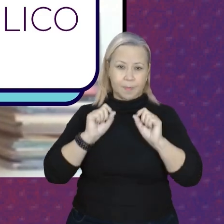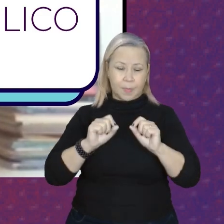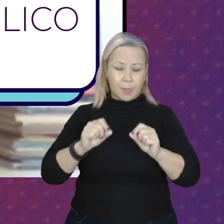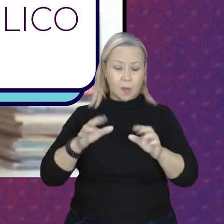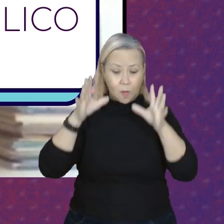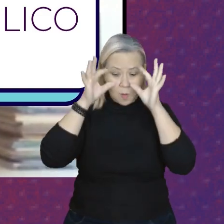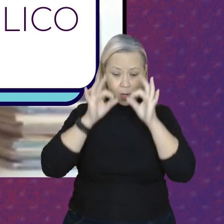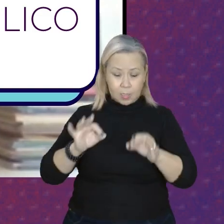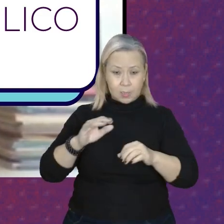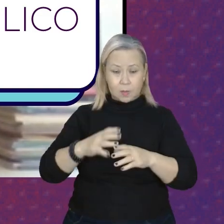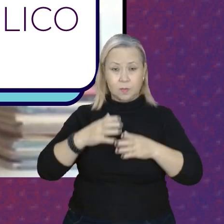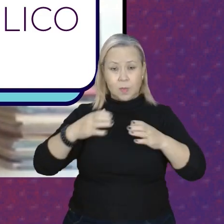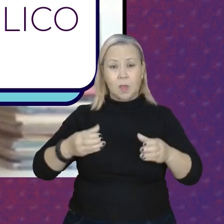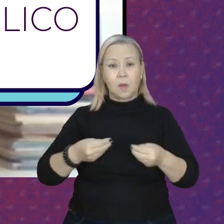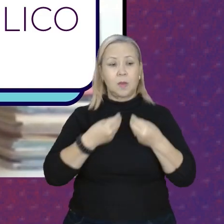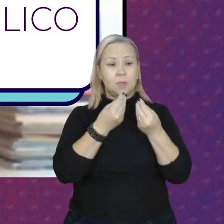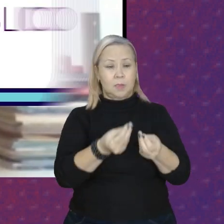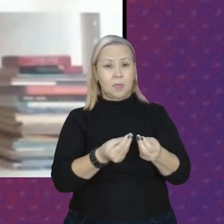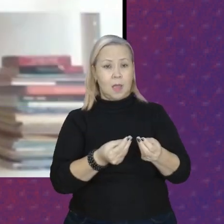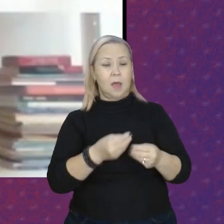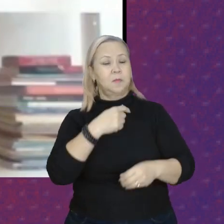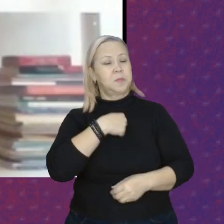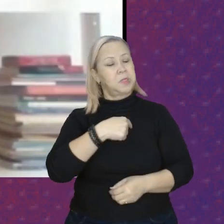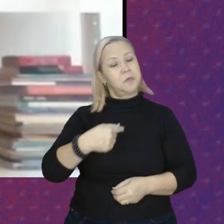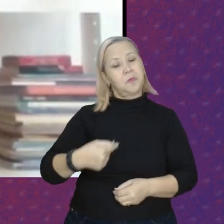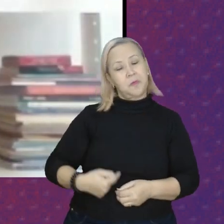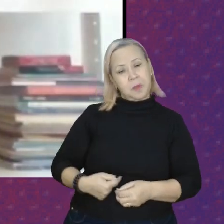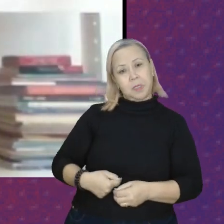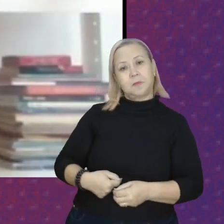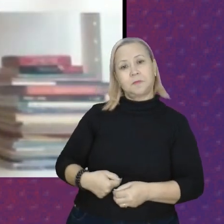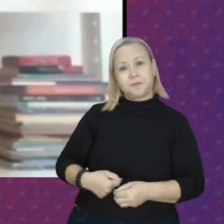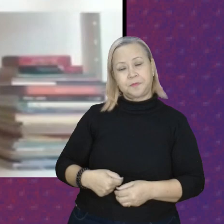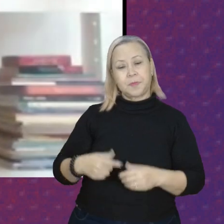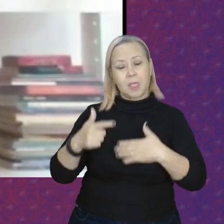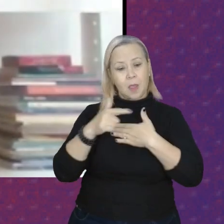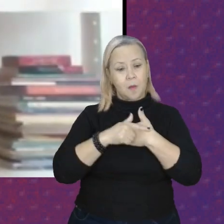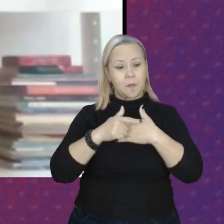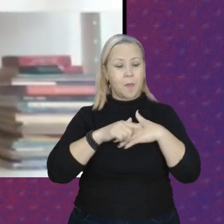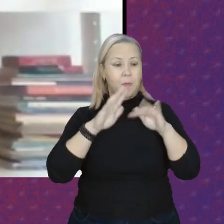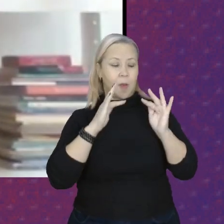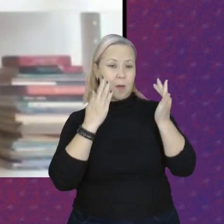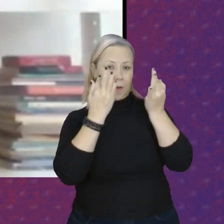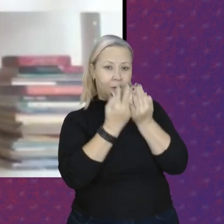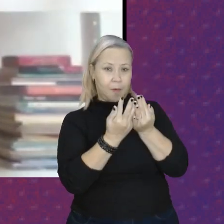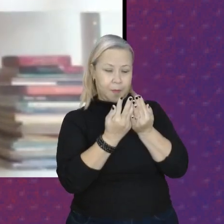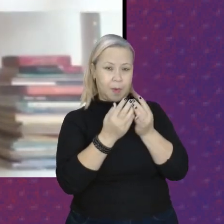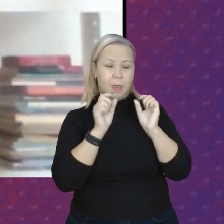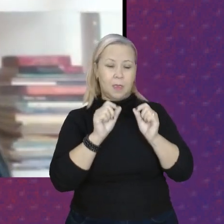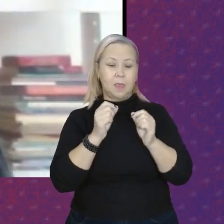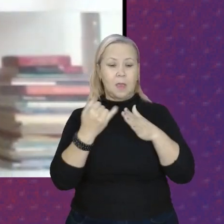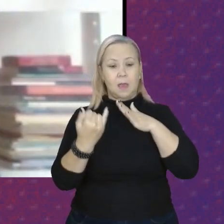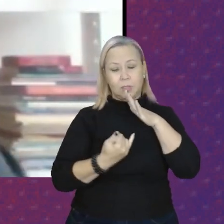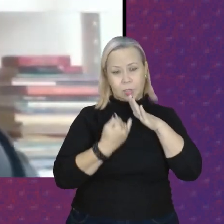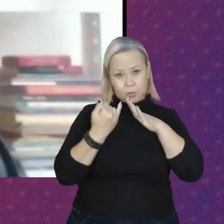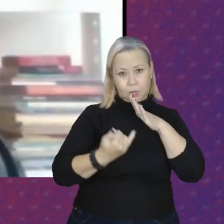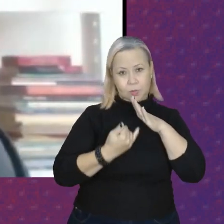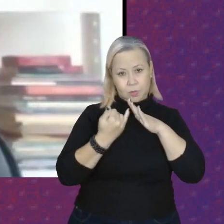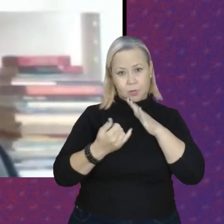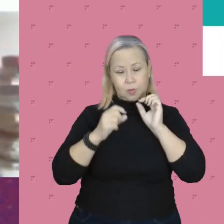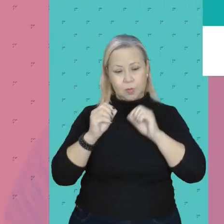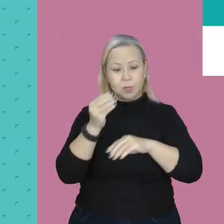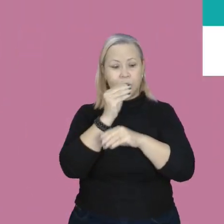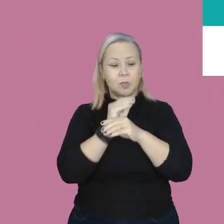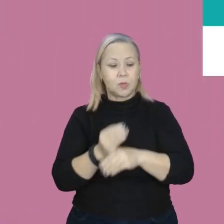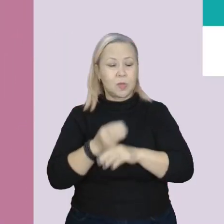menor dada, né, pelos governos ao papel das famílias e às instituições de cuidado